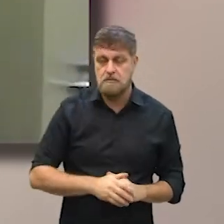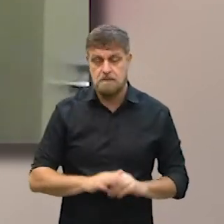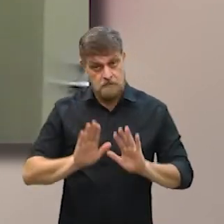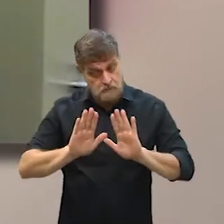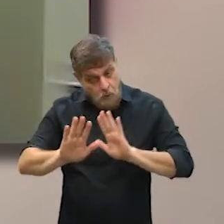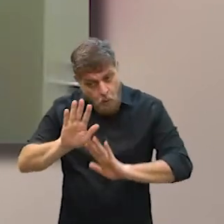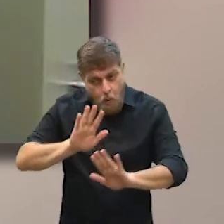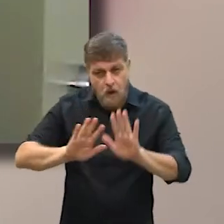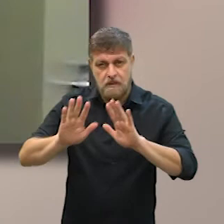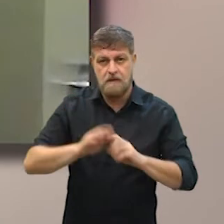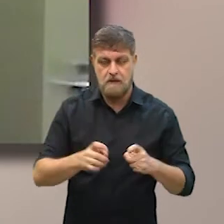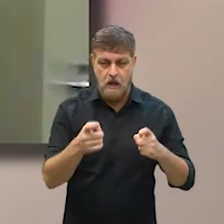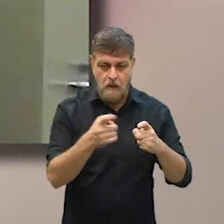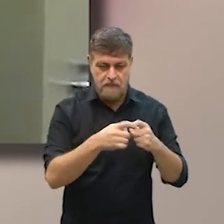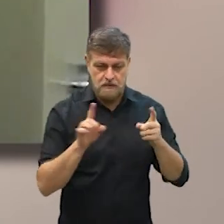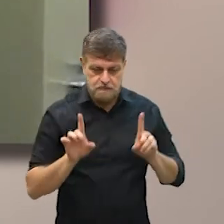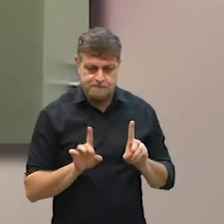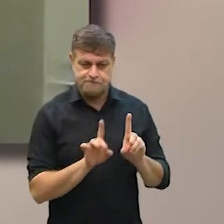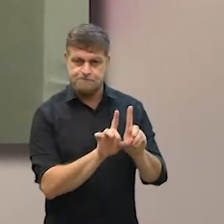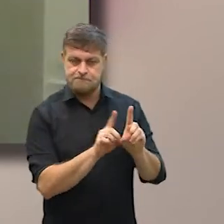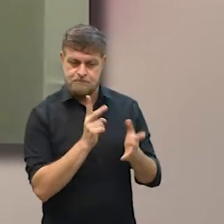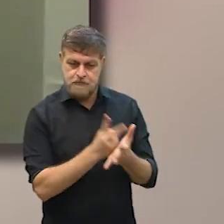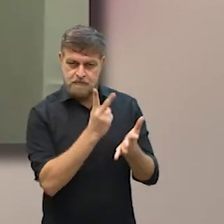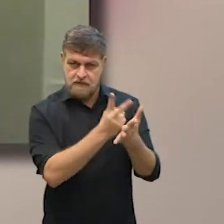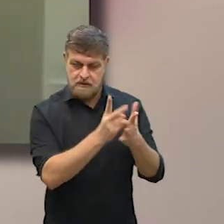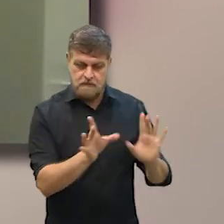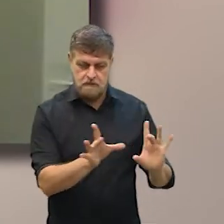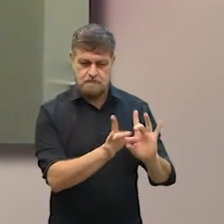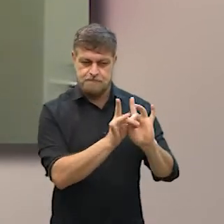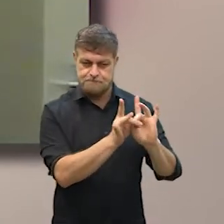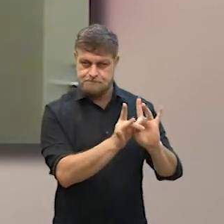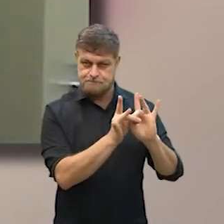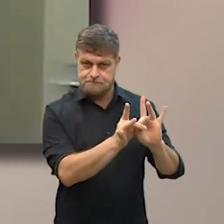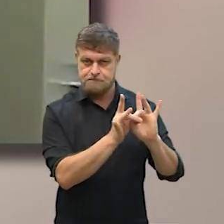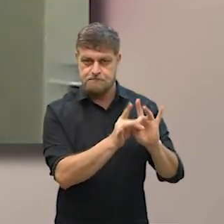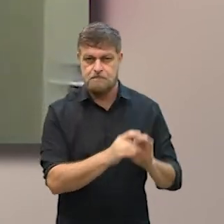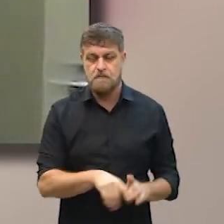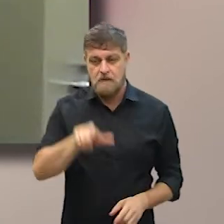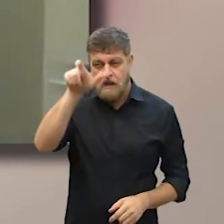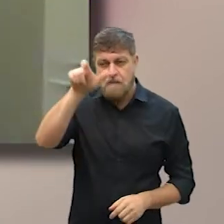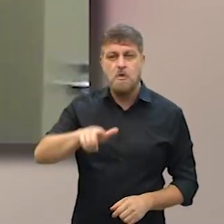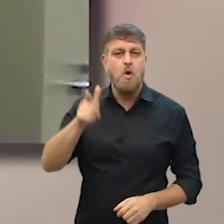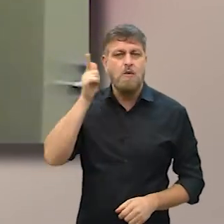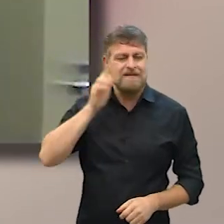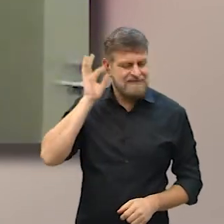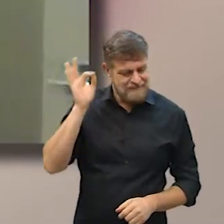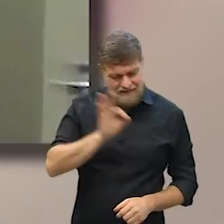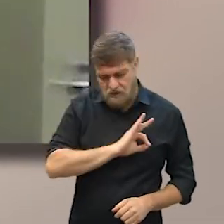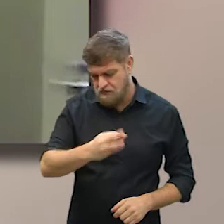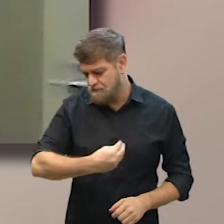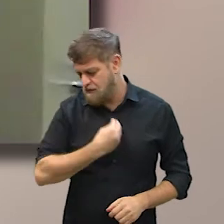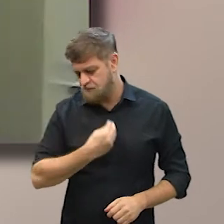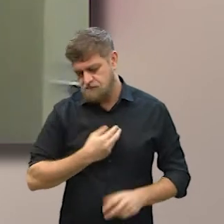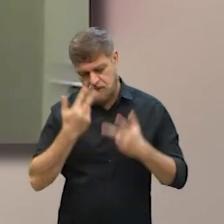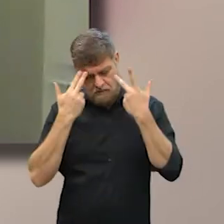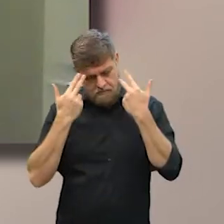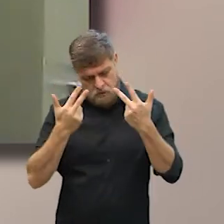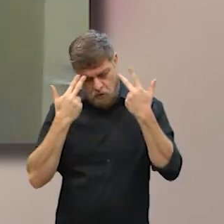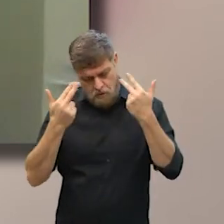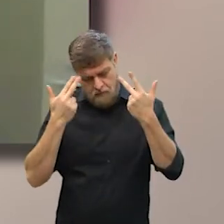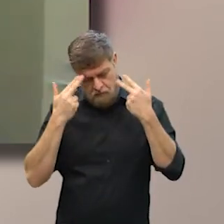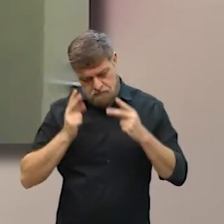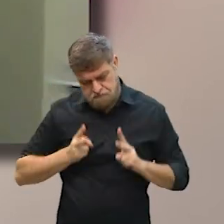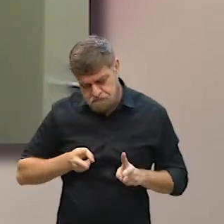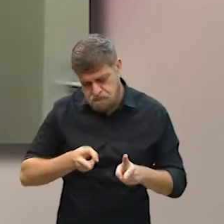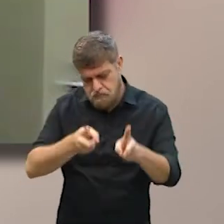nível pior finniston acompanhe fazendo acompanhamento médico regular esse paciente tem ótimas chances de